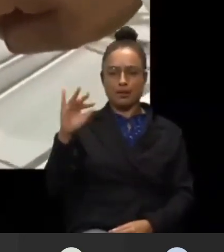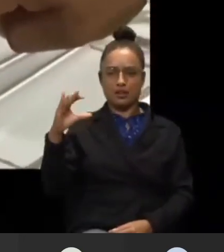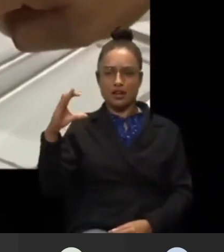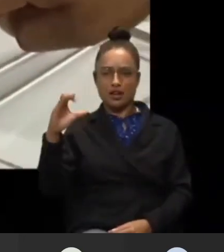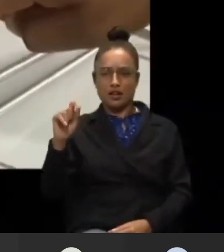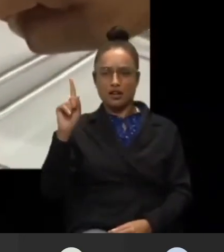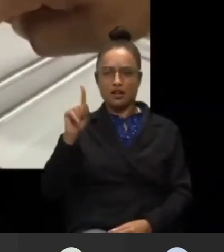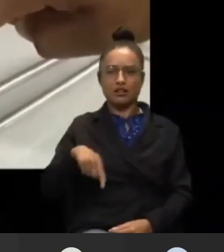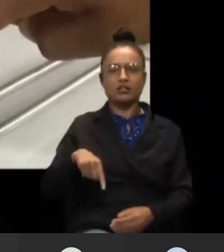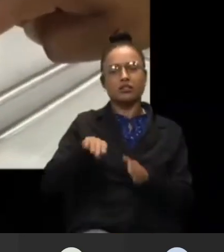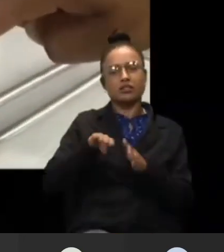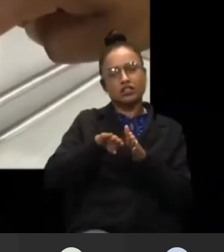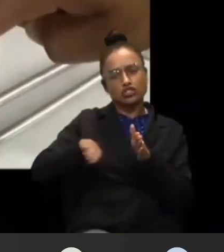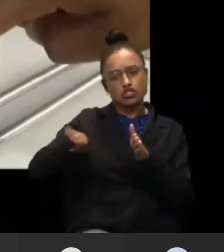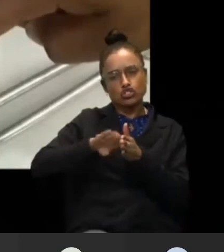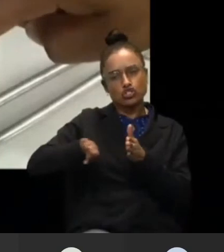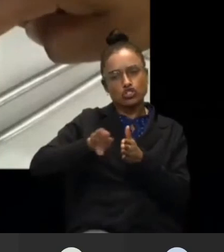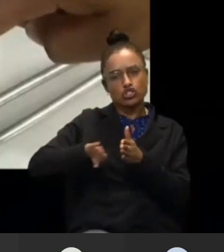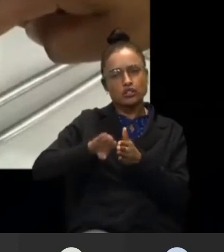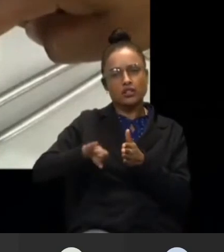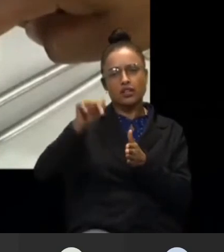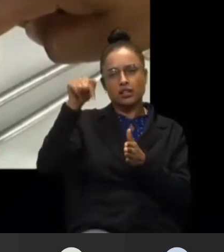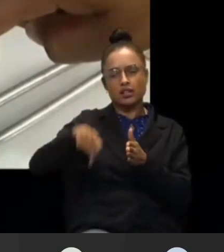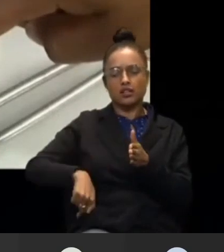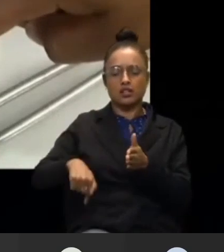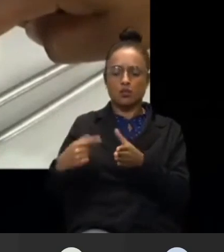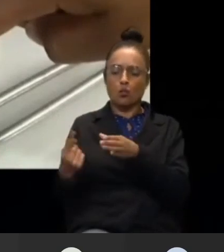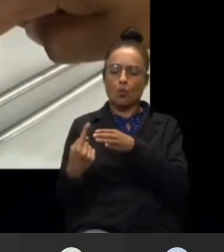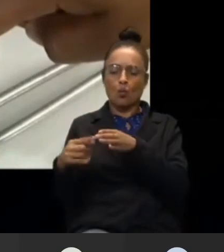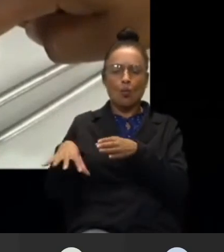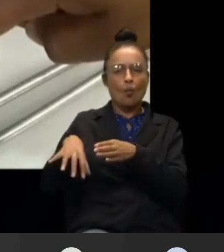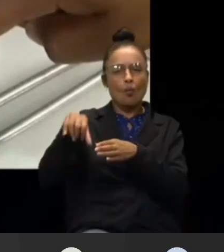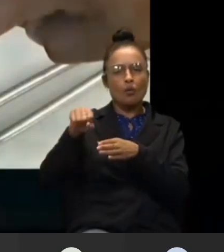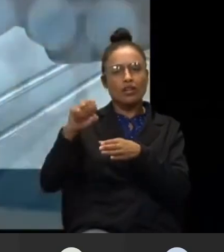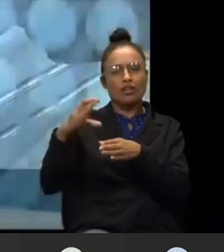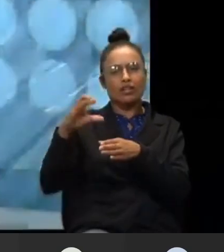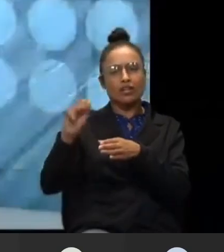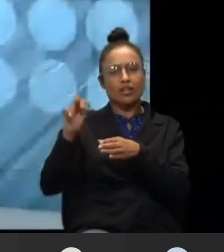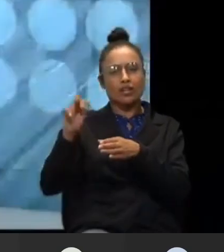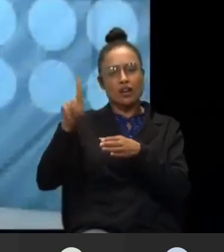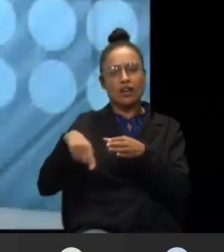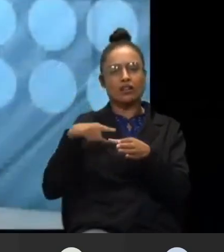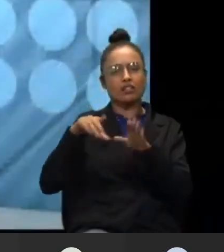Esse é o dessecador que depois nós vamos utilizar para retirar o LMR da estufa.